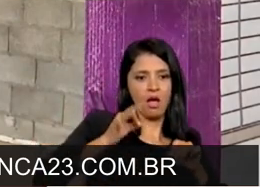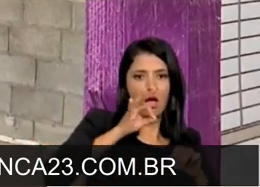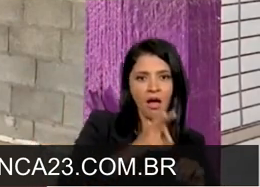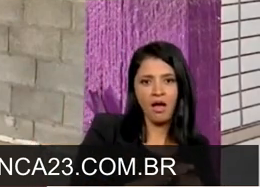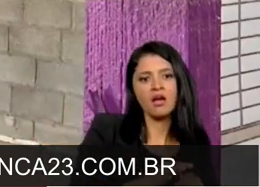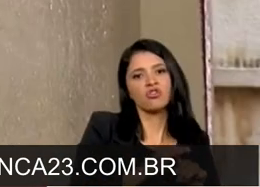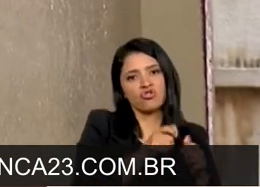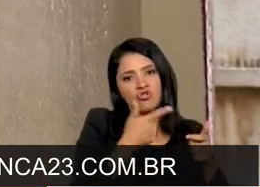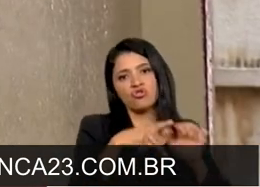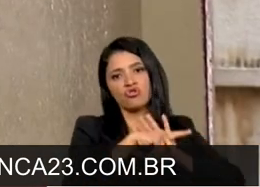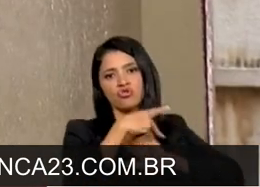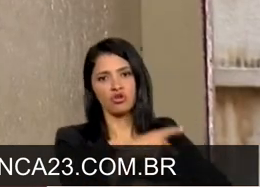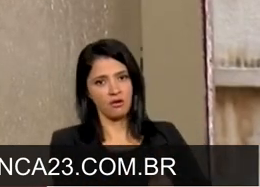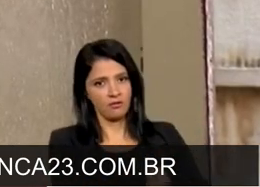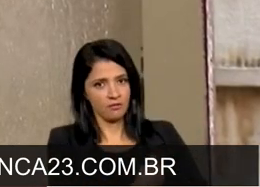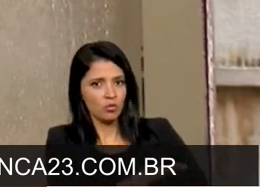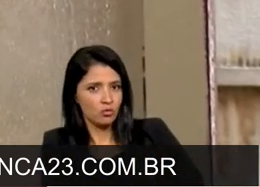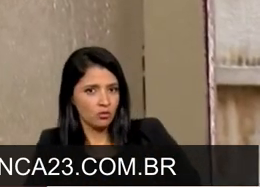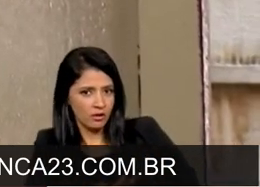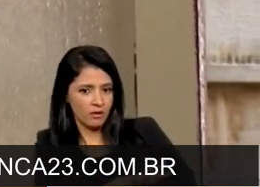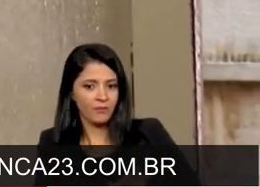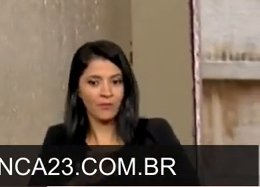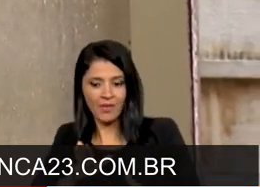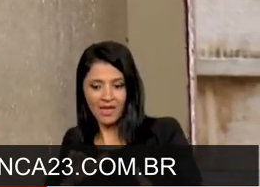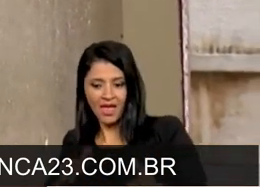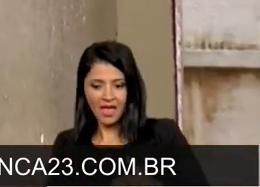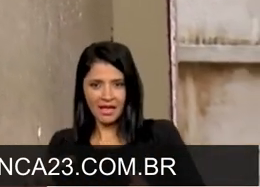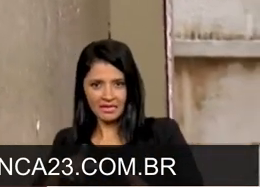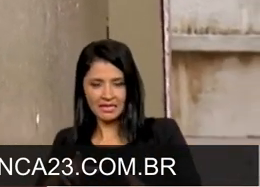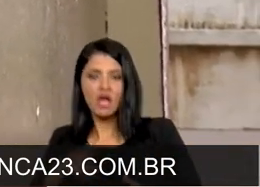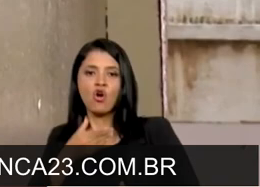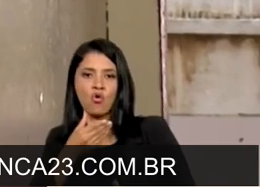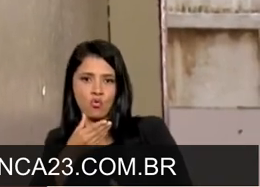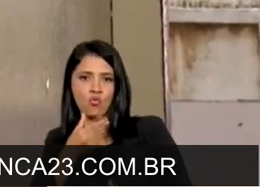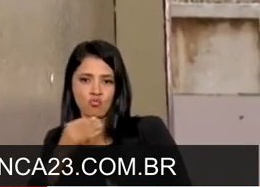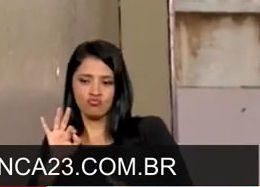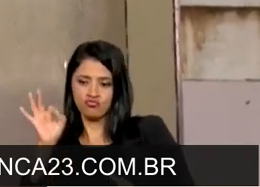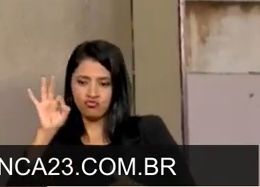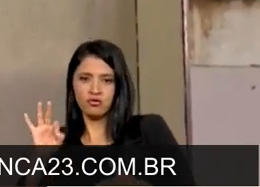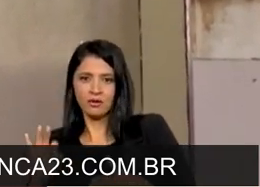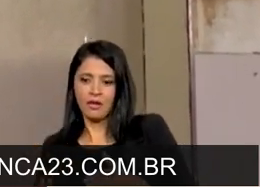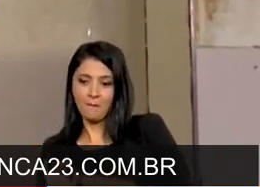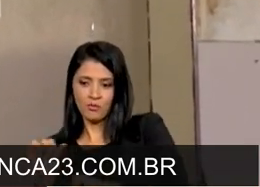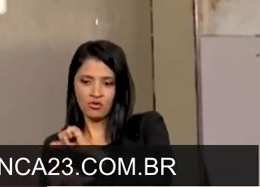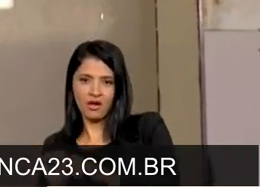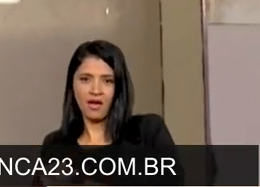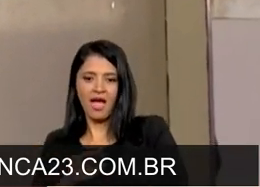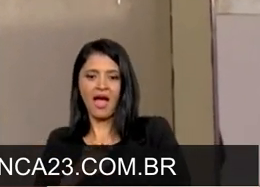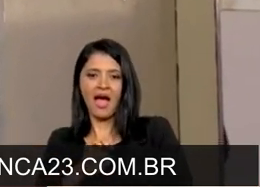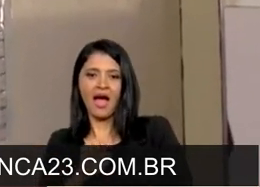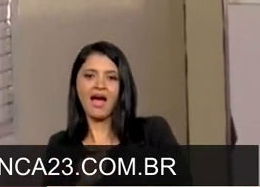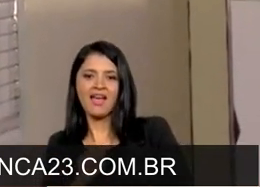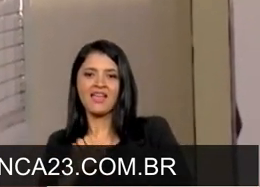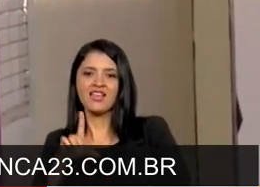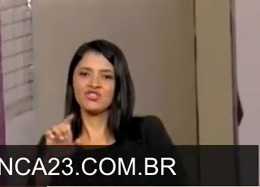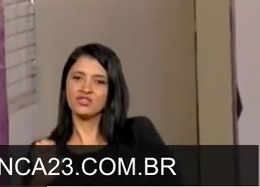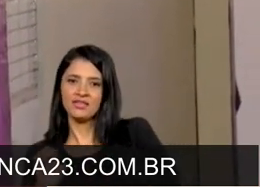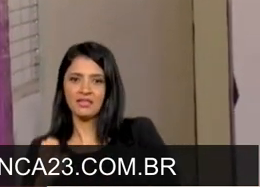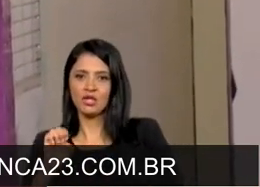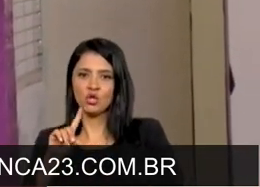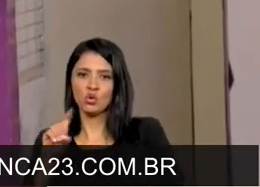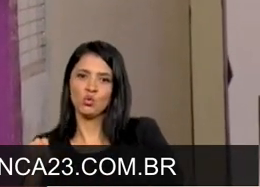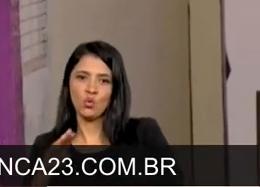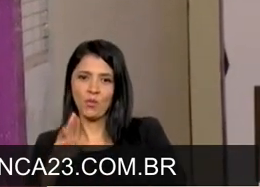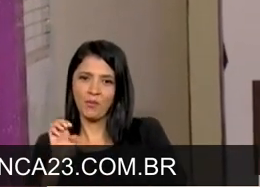presentes no ambiente. É desta caixinha que saem os mosquitos modificados, chamados de Aedes do Bem. Todos eles